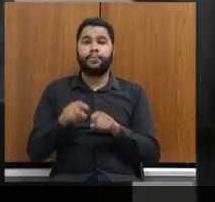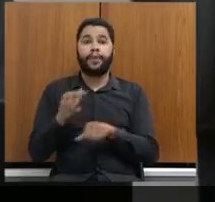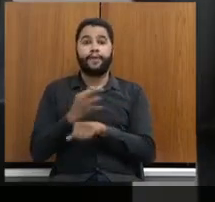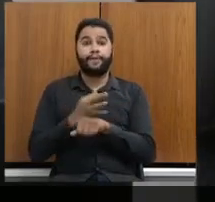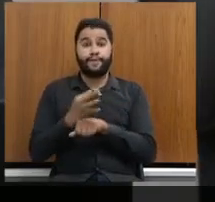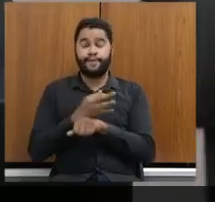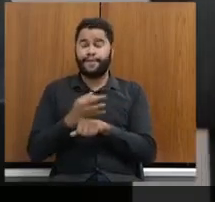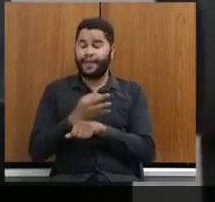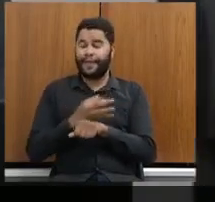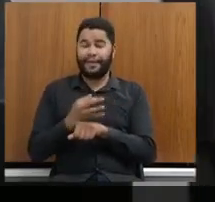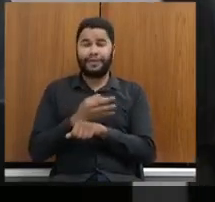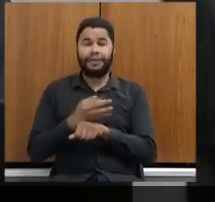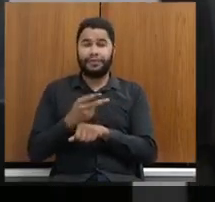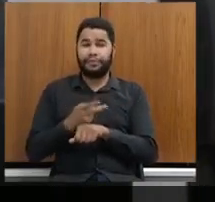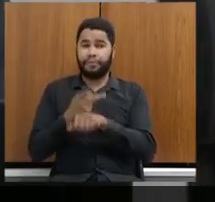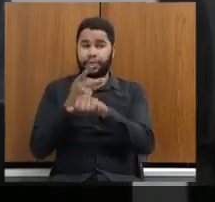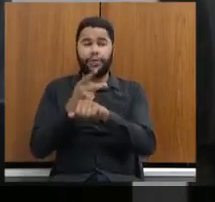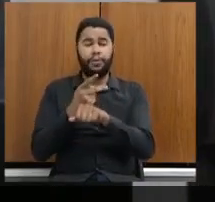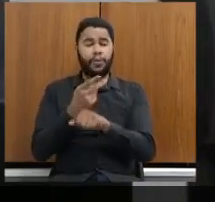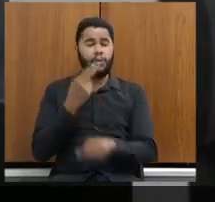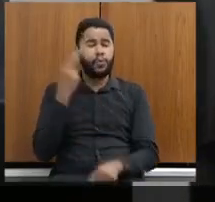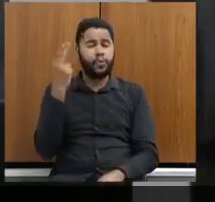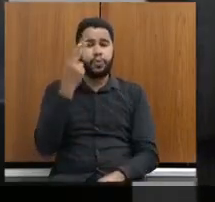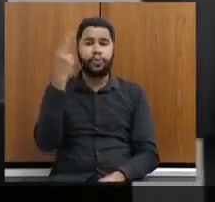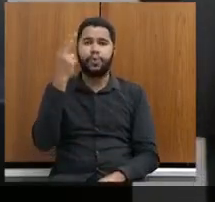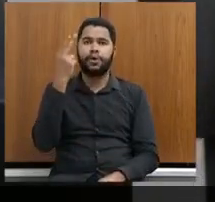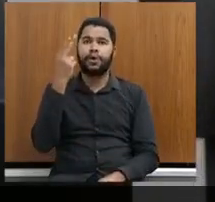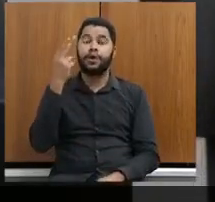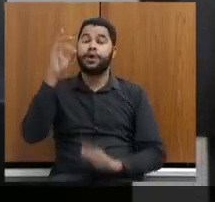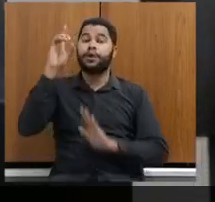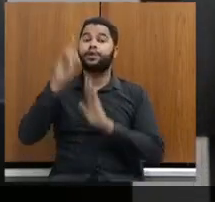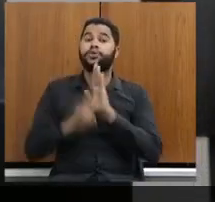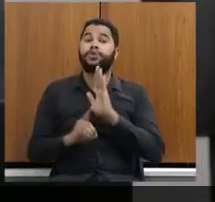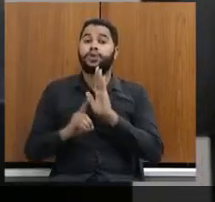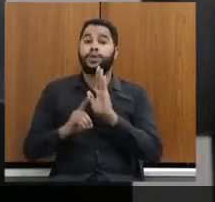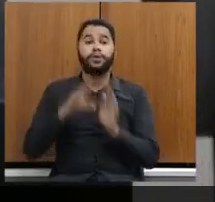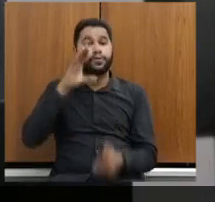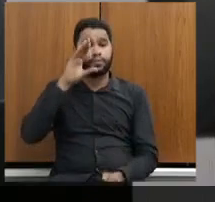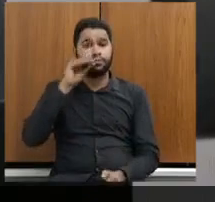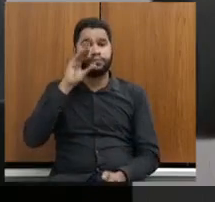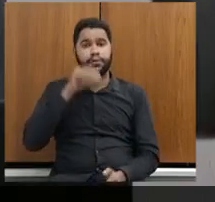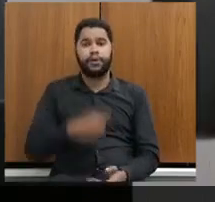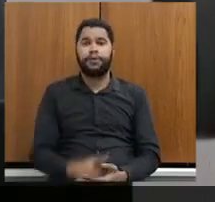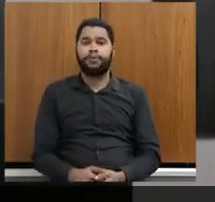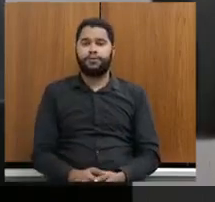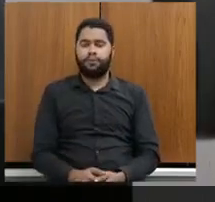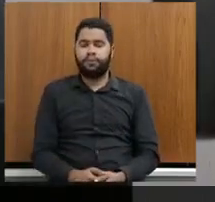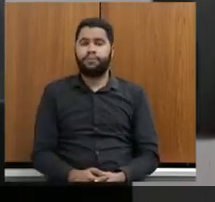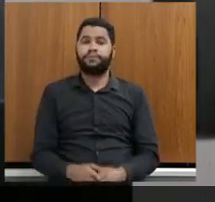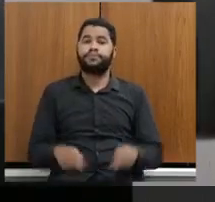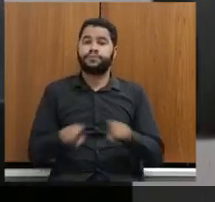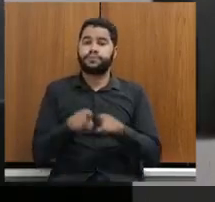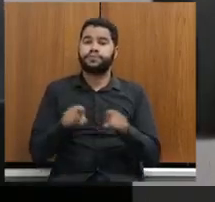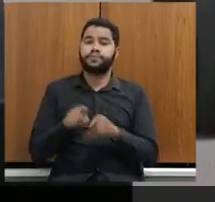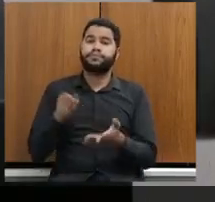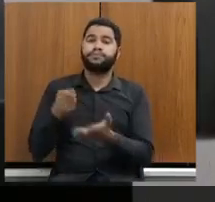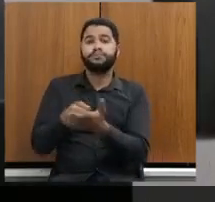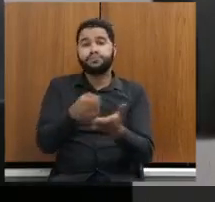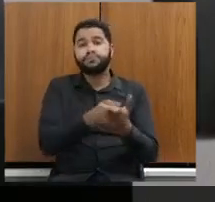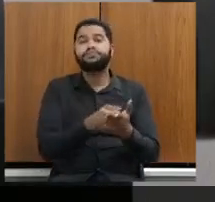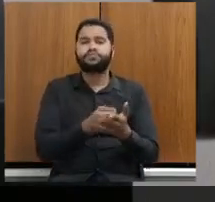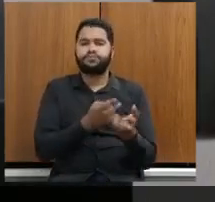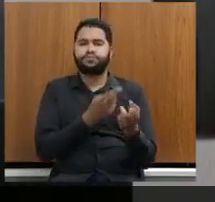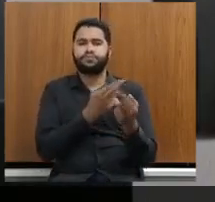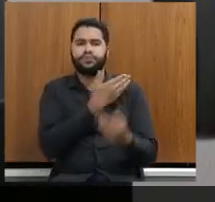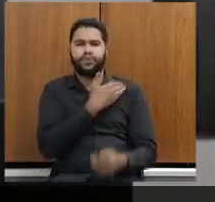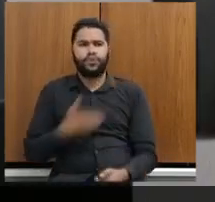falhou gravemente porque isso é direito do servidor e obrigação do estado